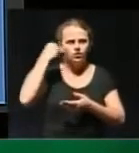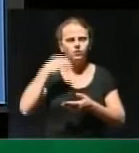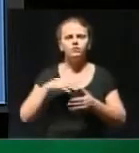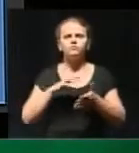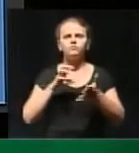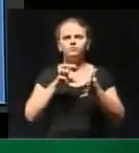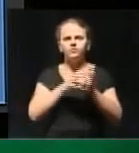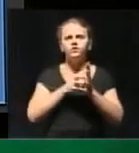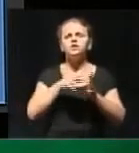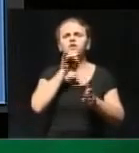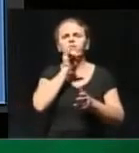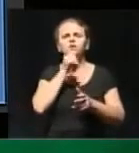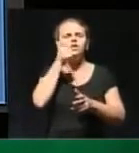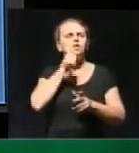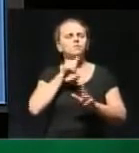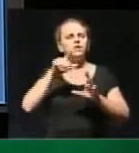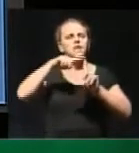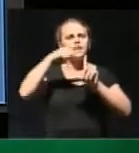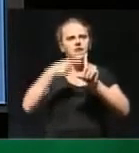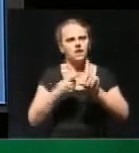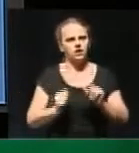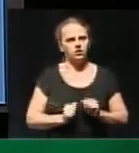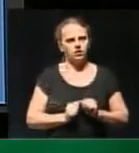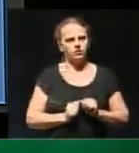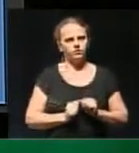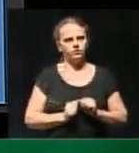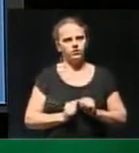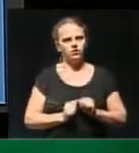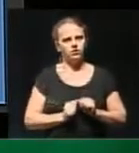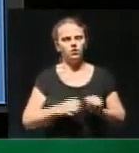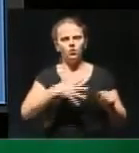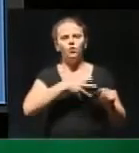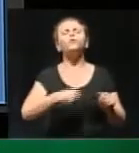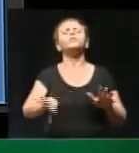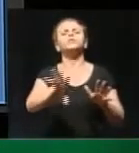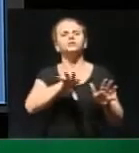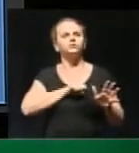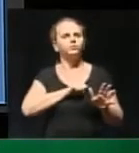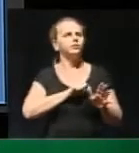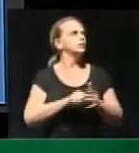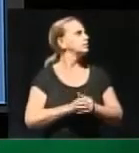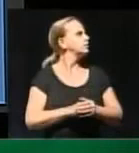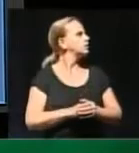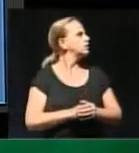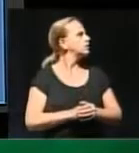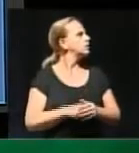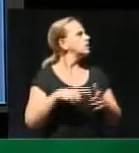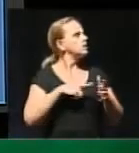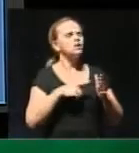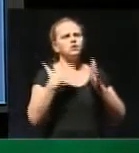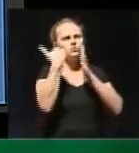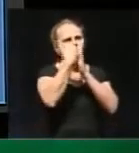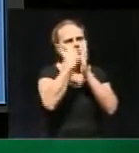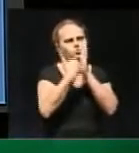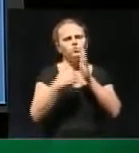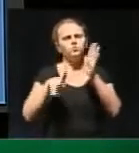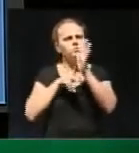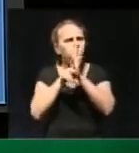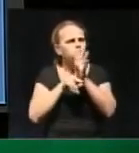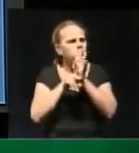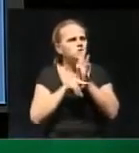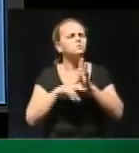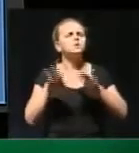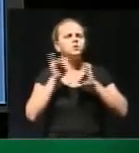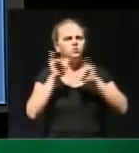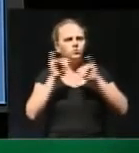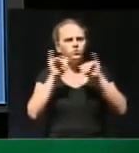transmissão materno-fetal. Isso é, nós temos esse estudo publicado, é uma CTG, que é um estudo desenvolvido a